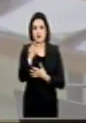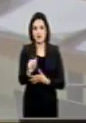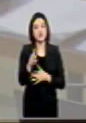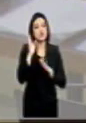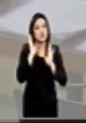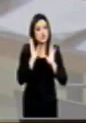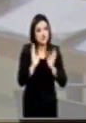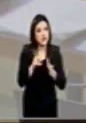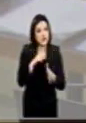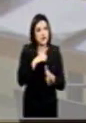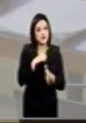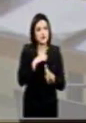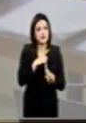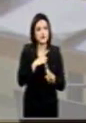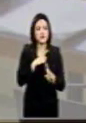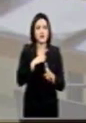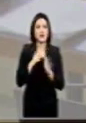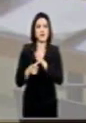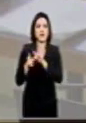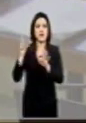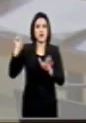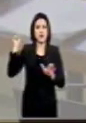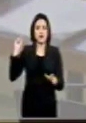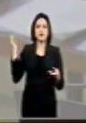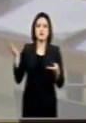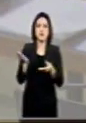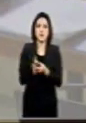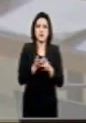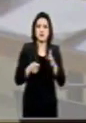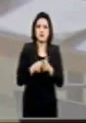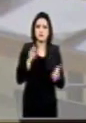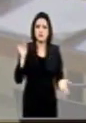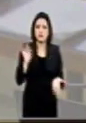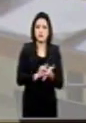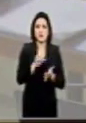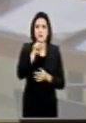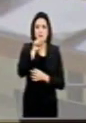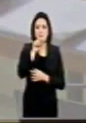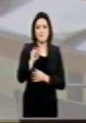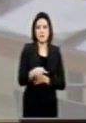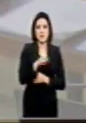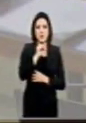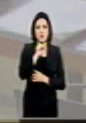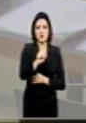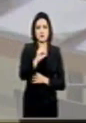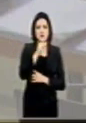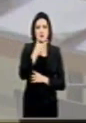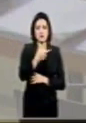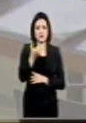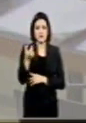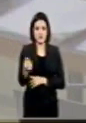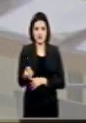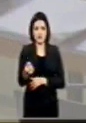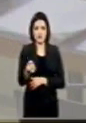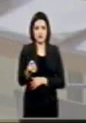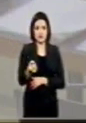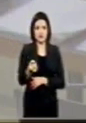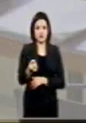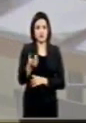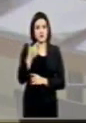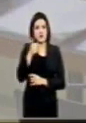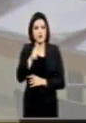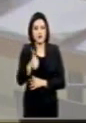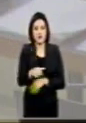em procedimento de ação originária 1820, apreciada perante a primeira turma